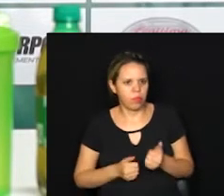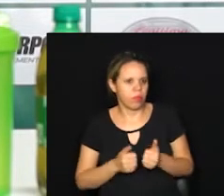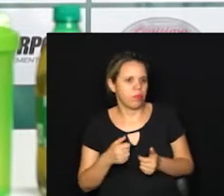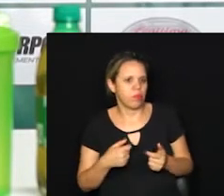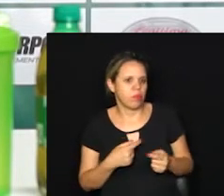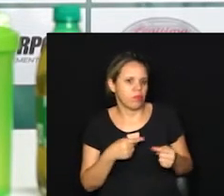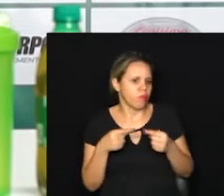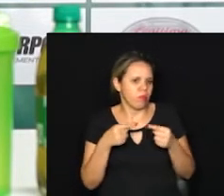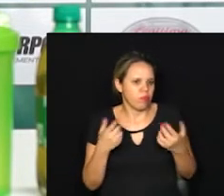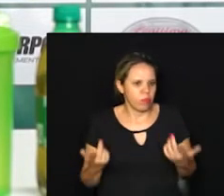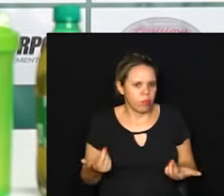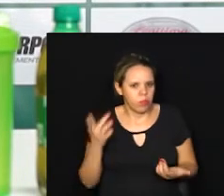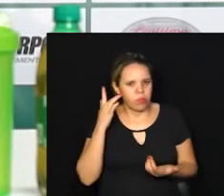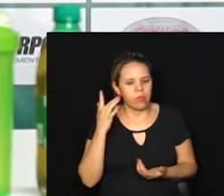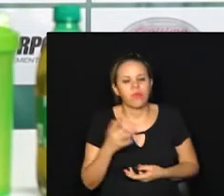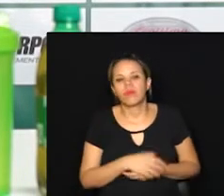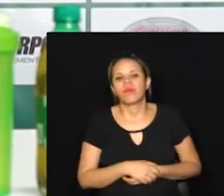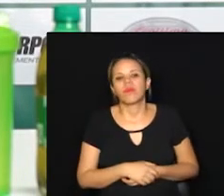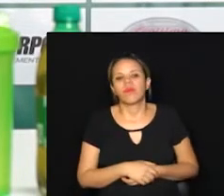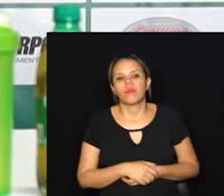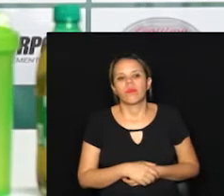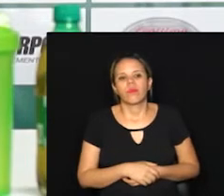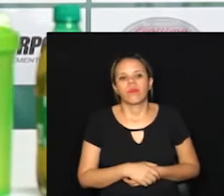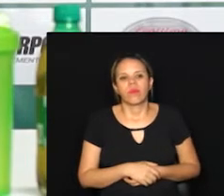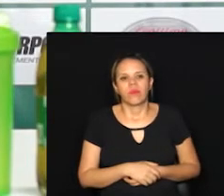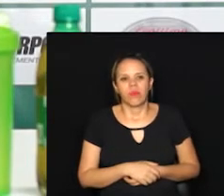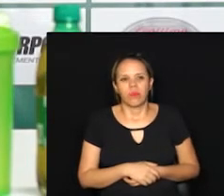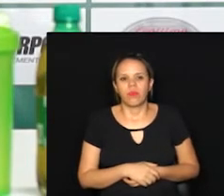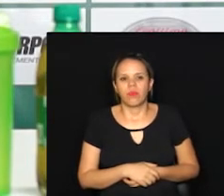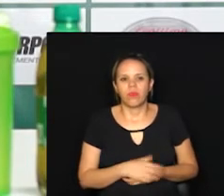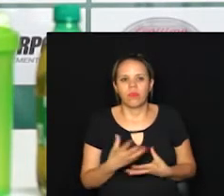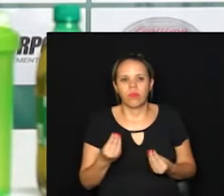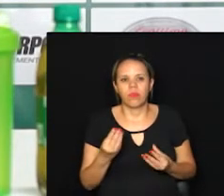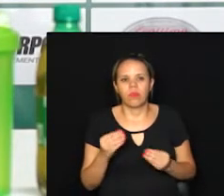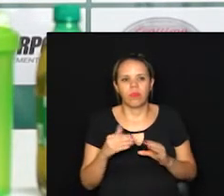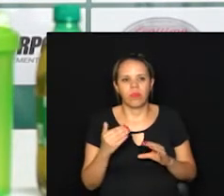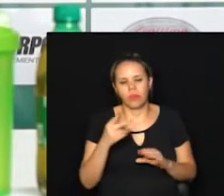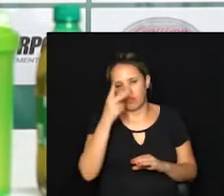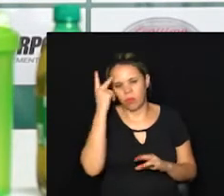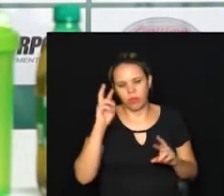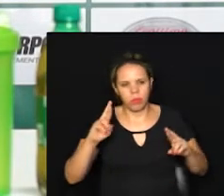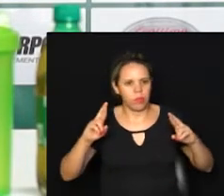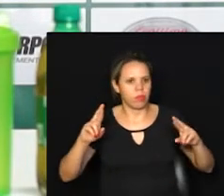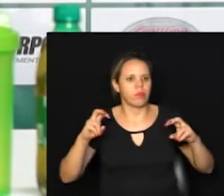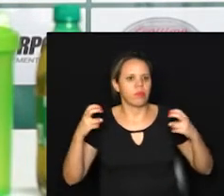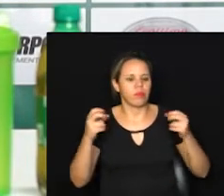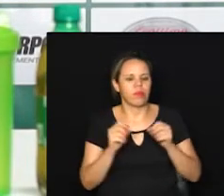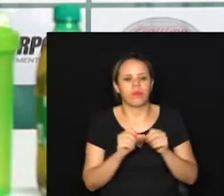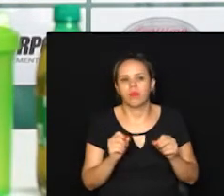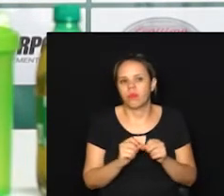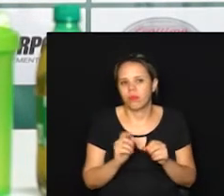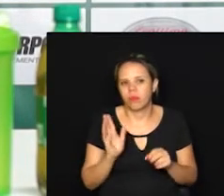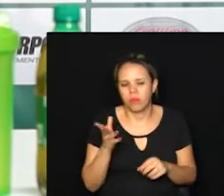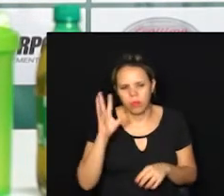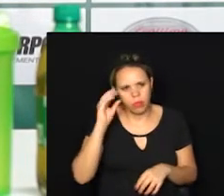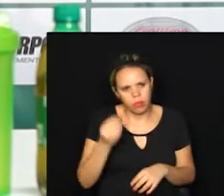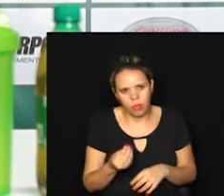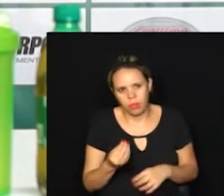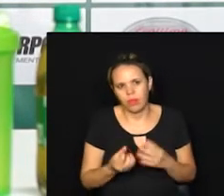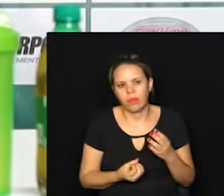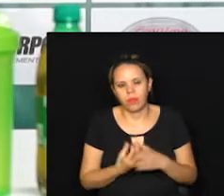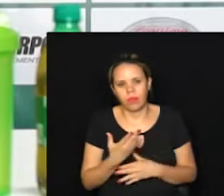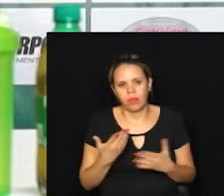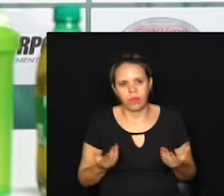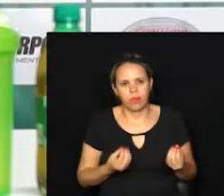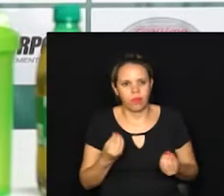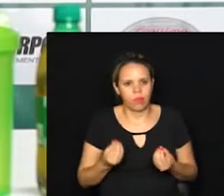derby, acho que já deve tá recebendo muita mensagem, né, dos torcedores. Já tá entendendo bem